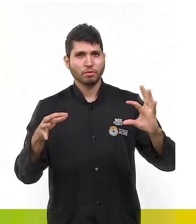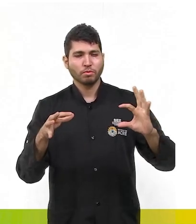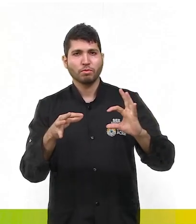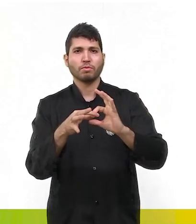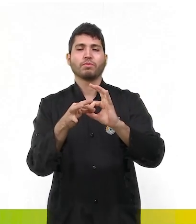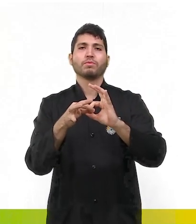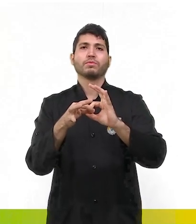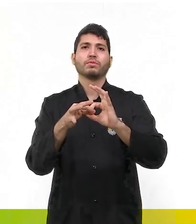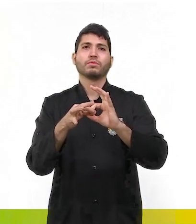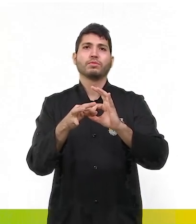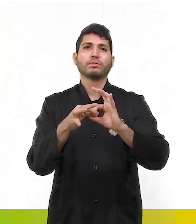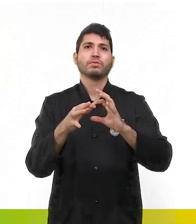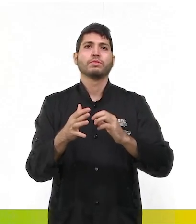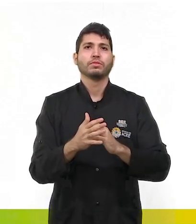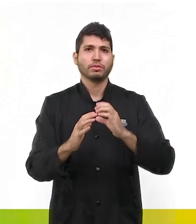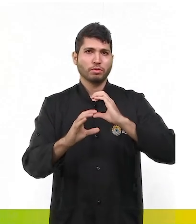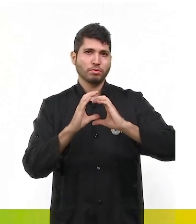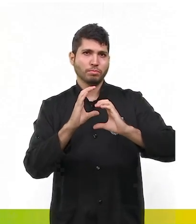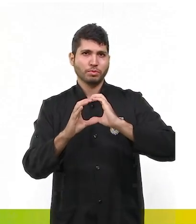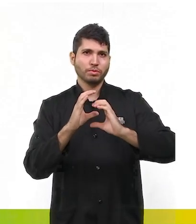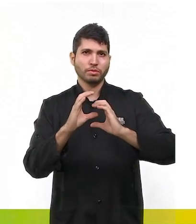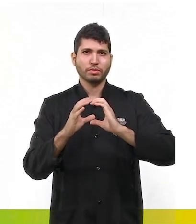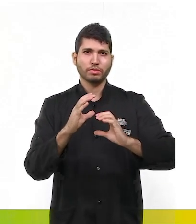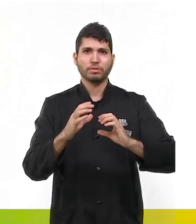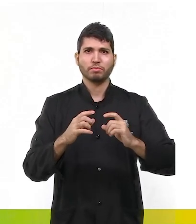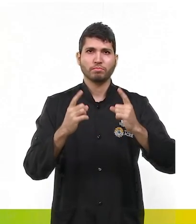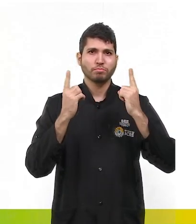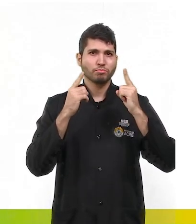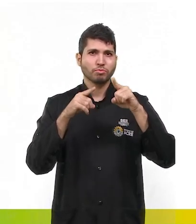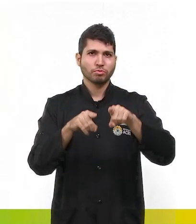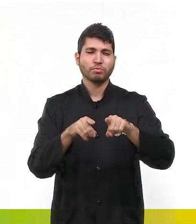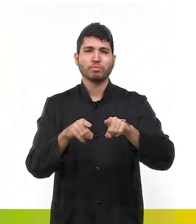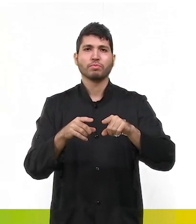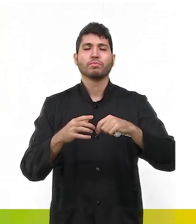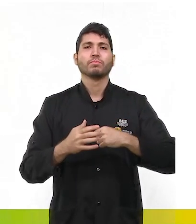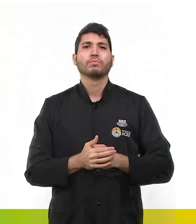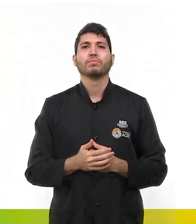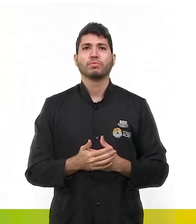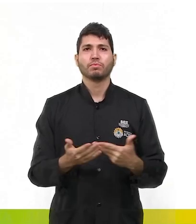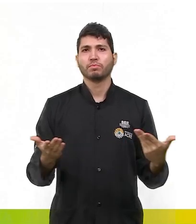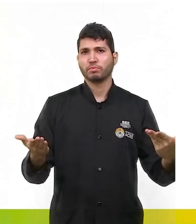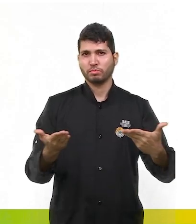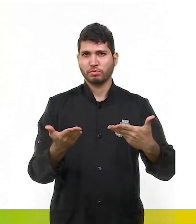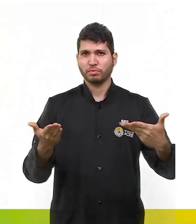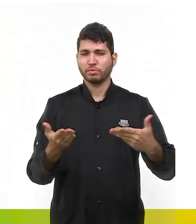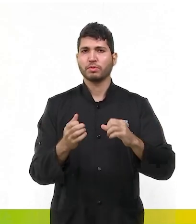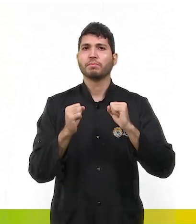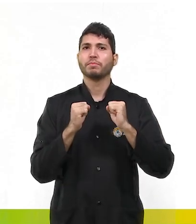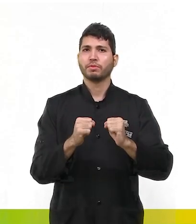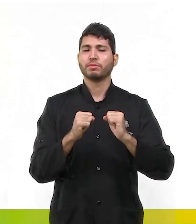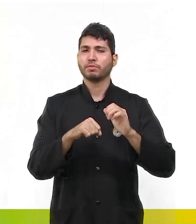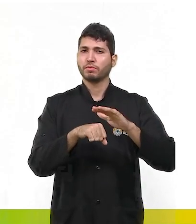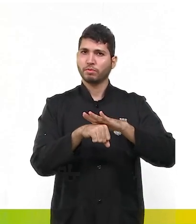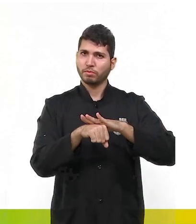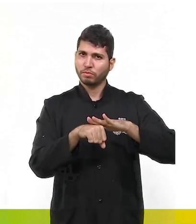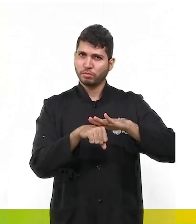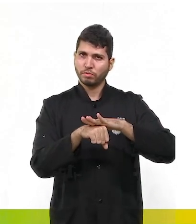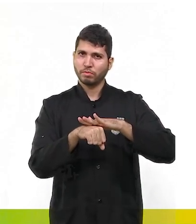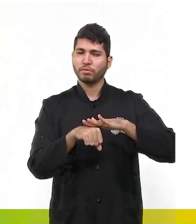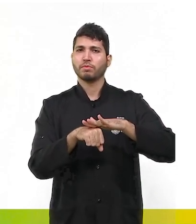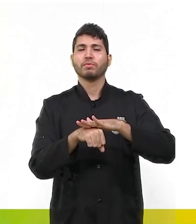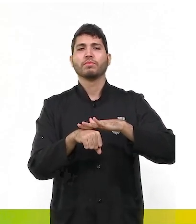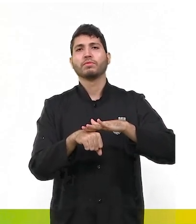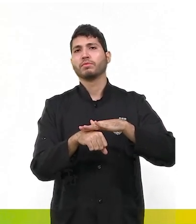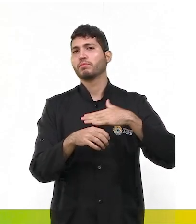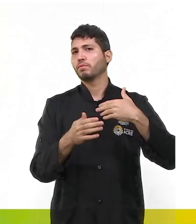da comunicação instantânea. O que isso quer dizer? Atualmente, você pode conversar com qualquer pessoa em qualquer parte do